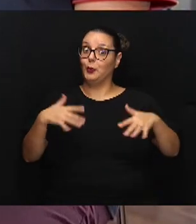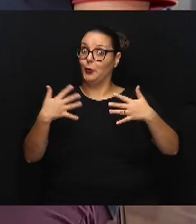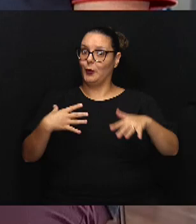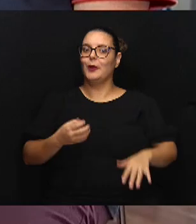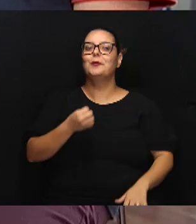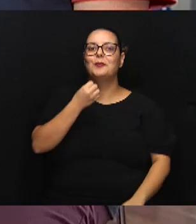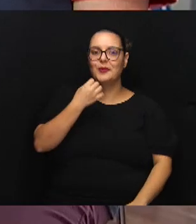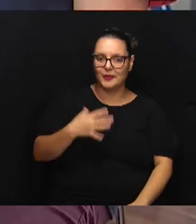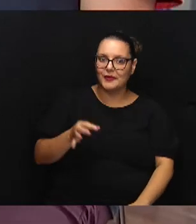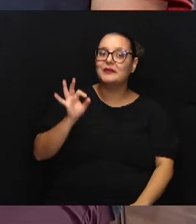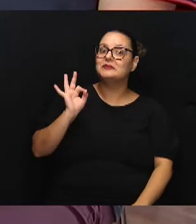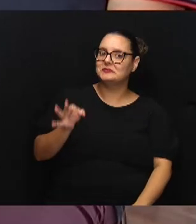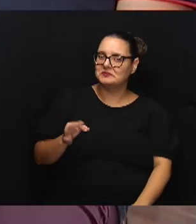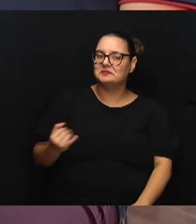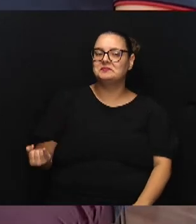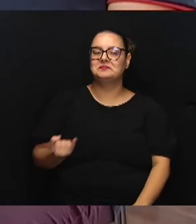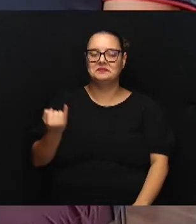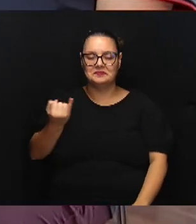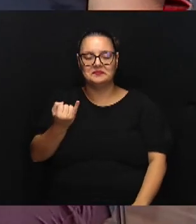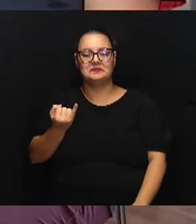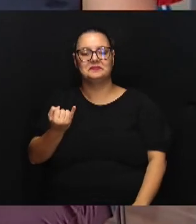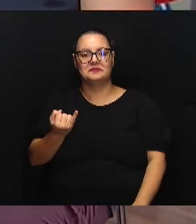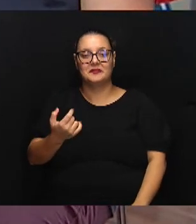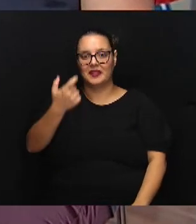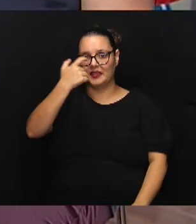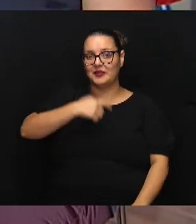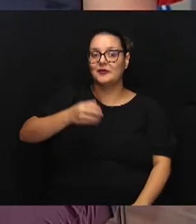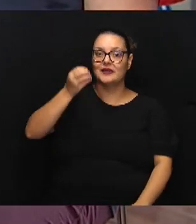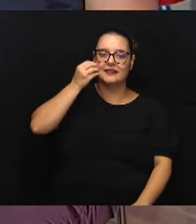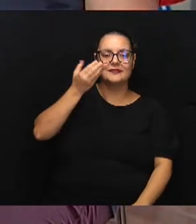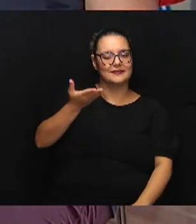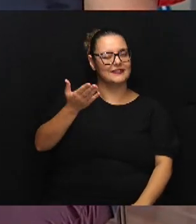Boa, sensacional. Bom, pessoal, eu sou André Aranha e você,